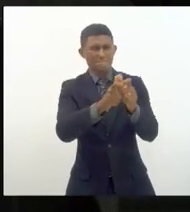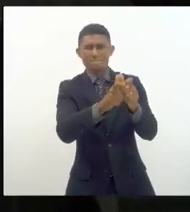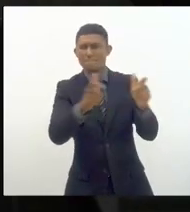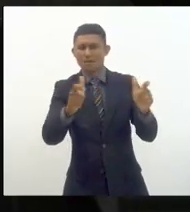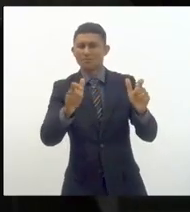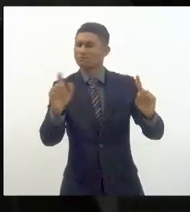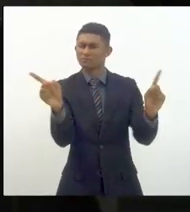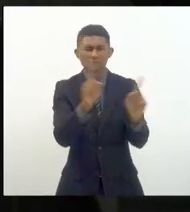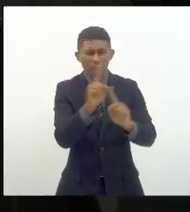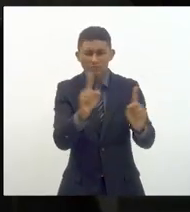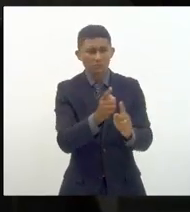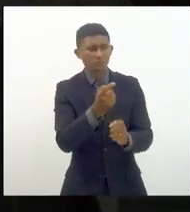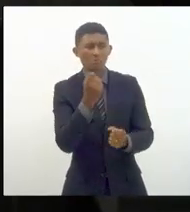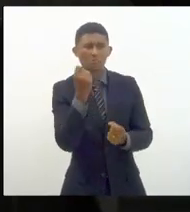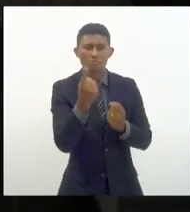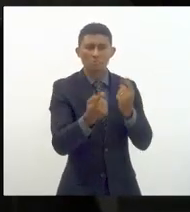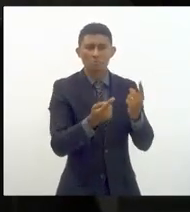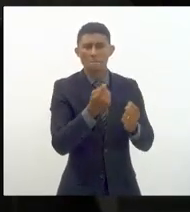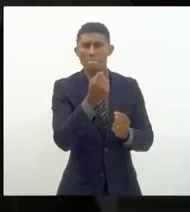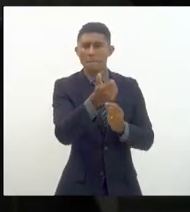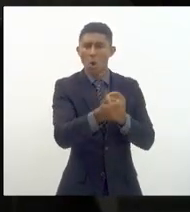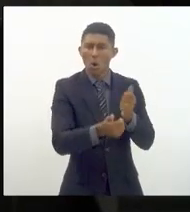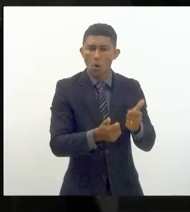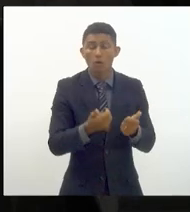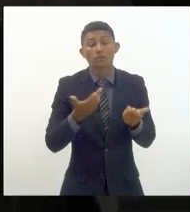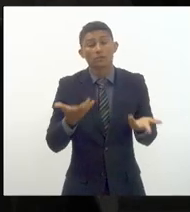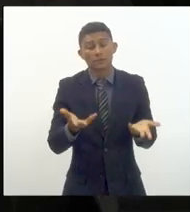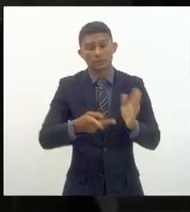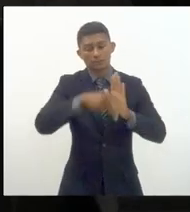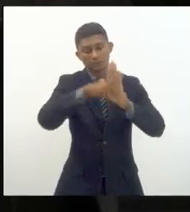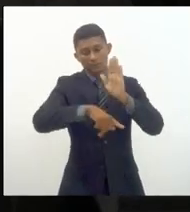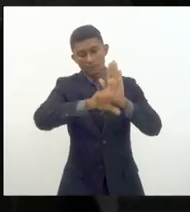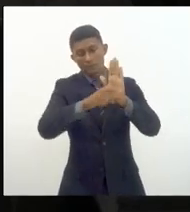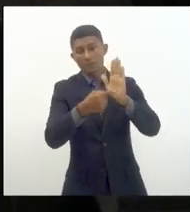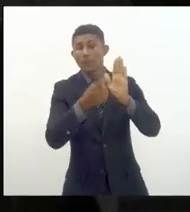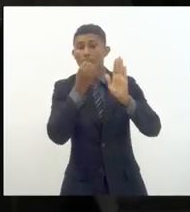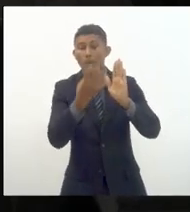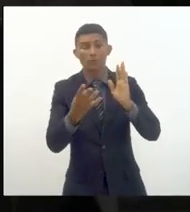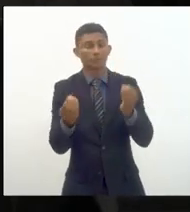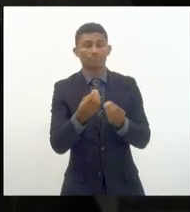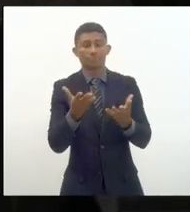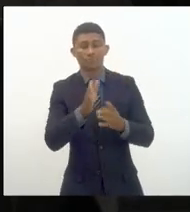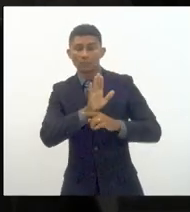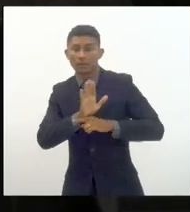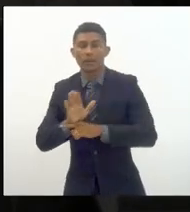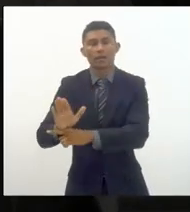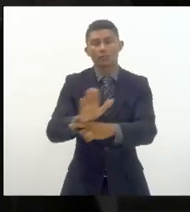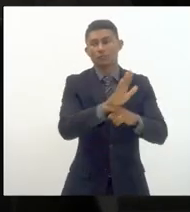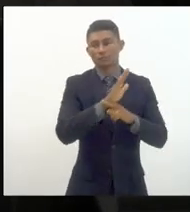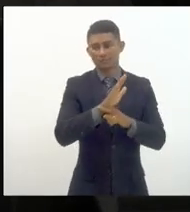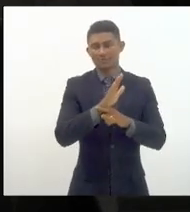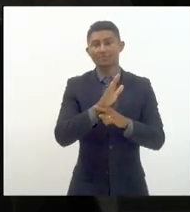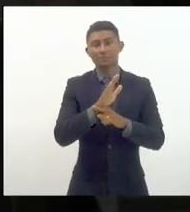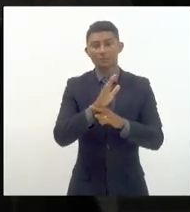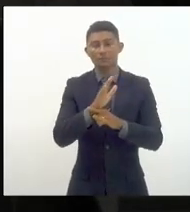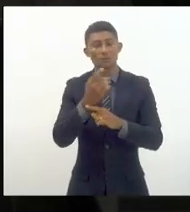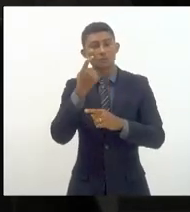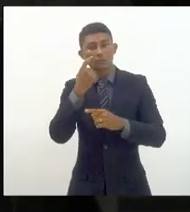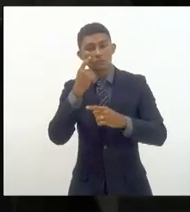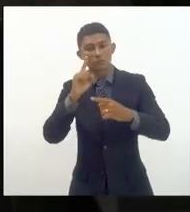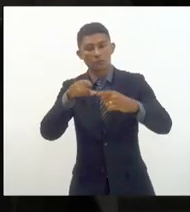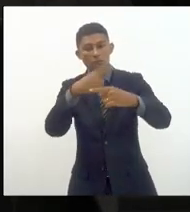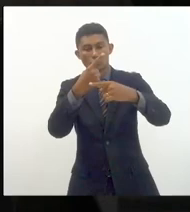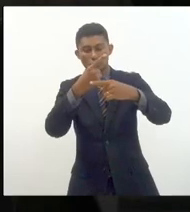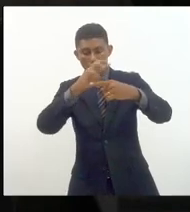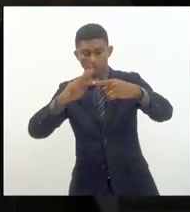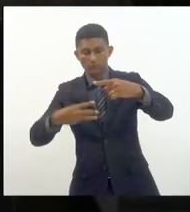e esse projeto poderia facilitar poderia facilitar a conta o cálculo de um terço